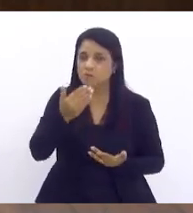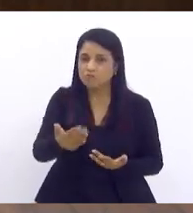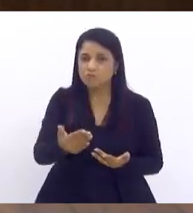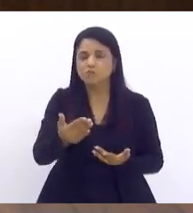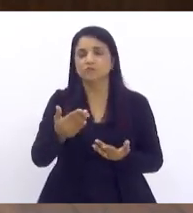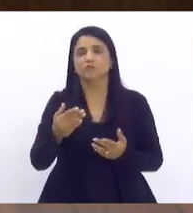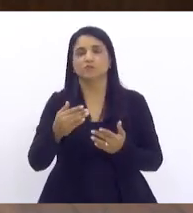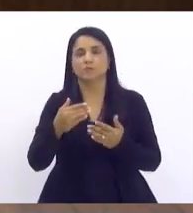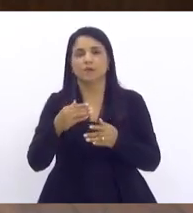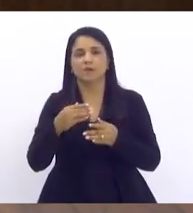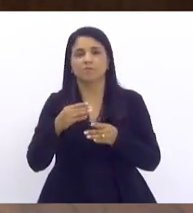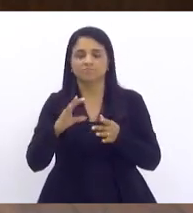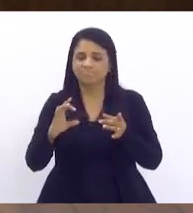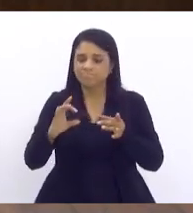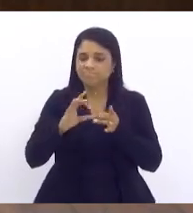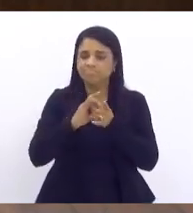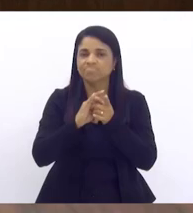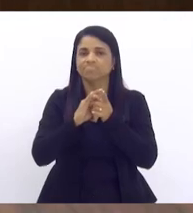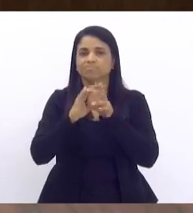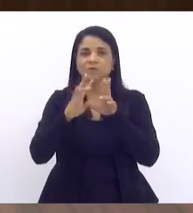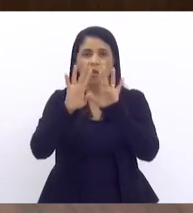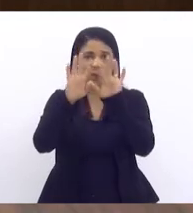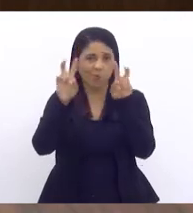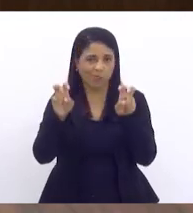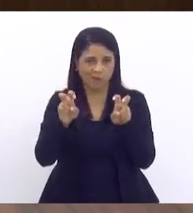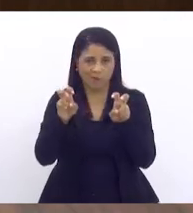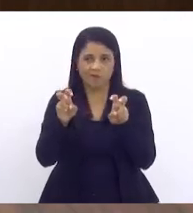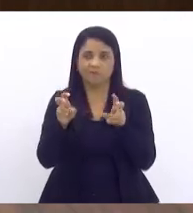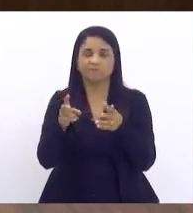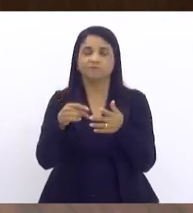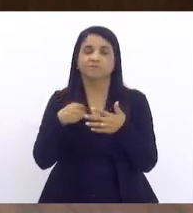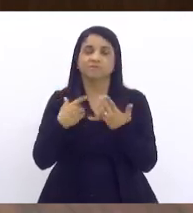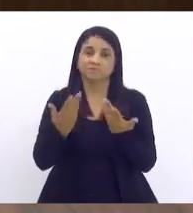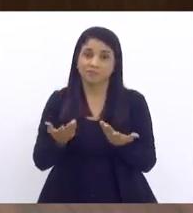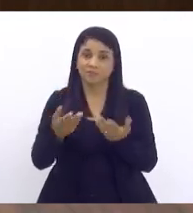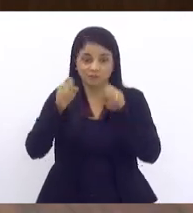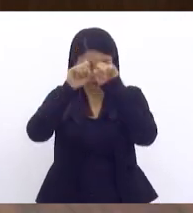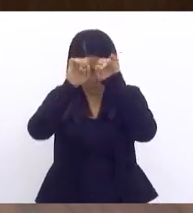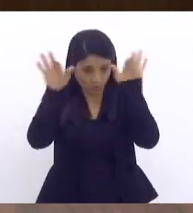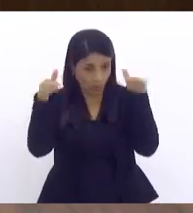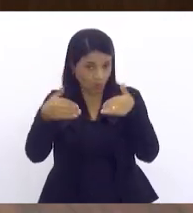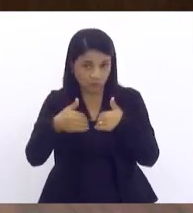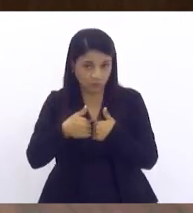unirmos forças em torno desse tema, já que o autismo